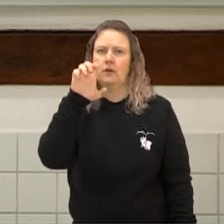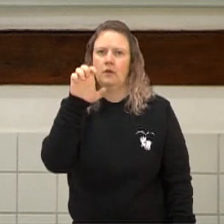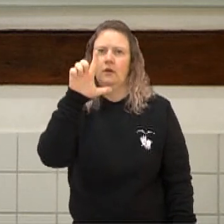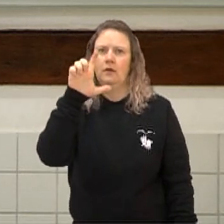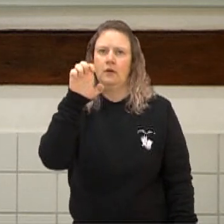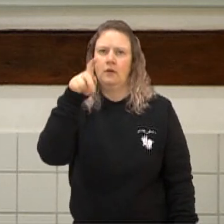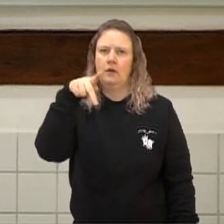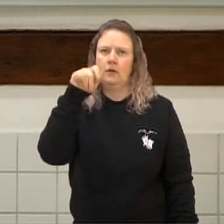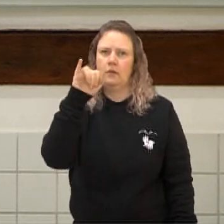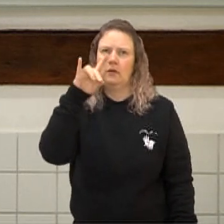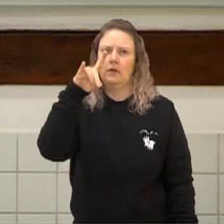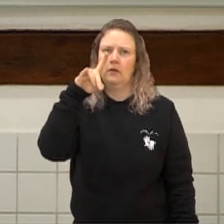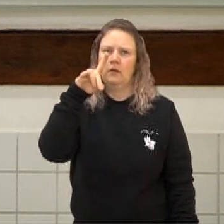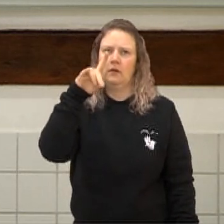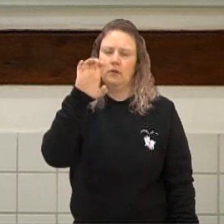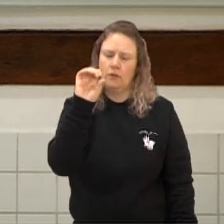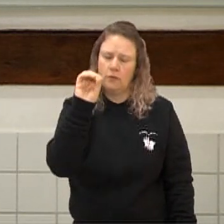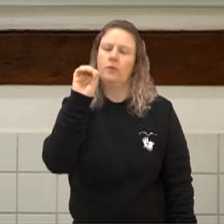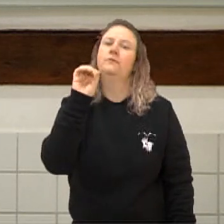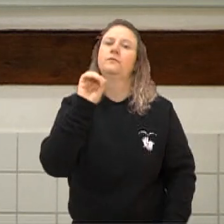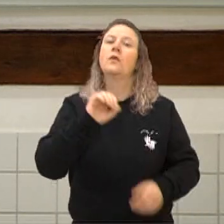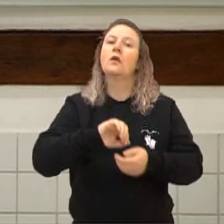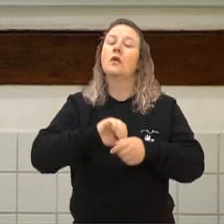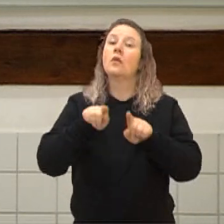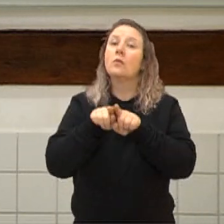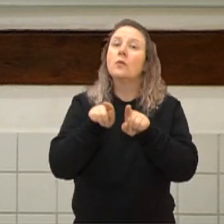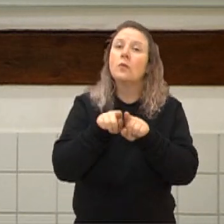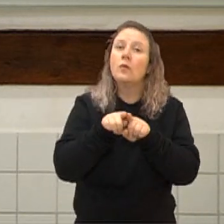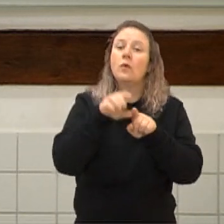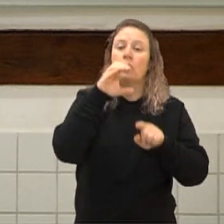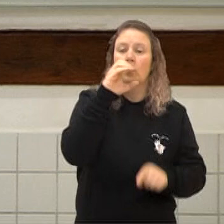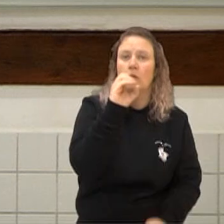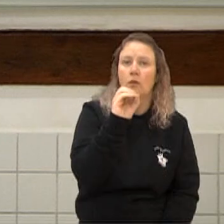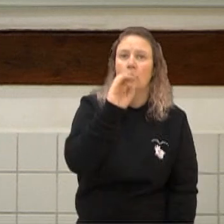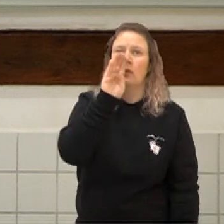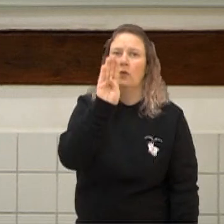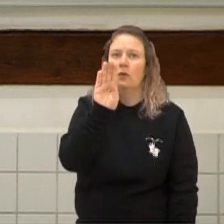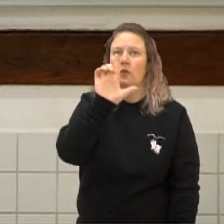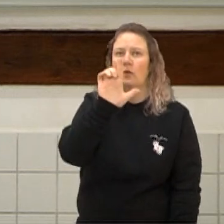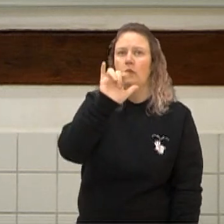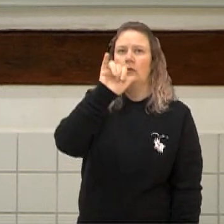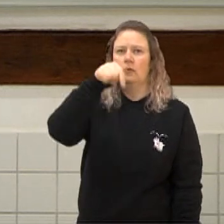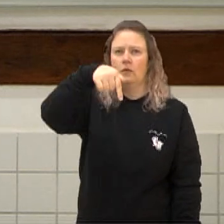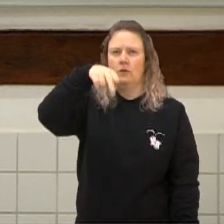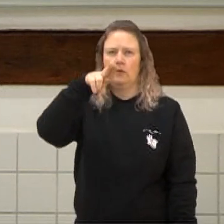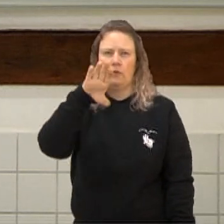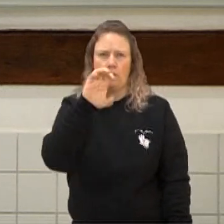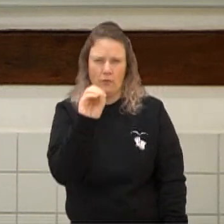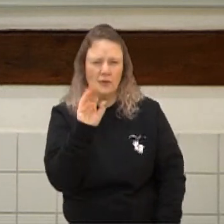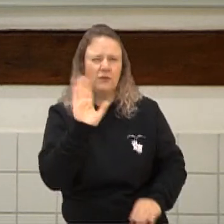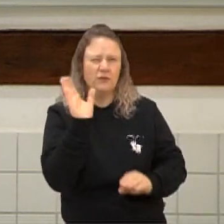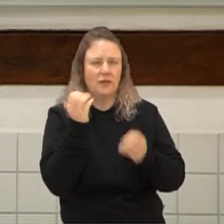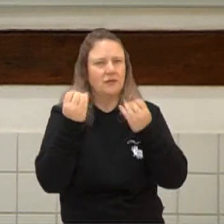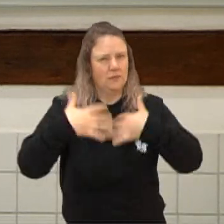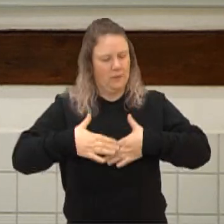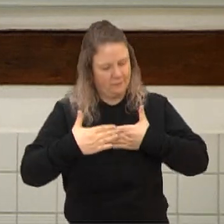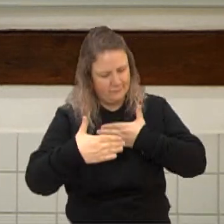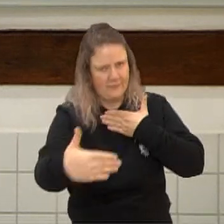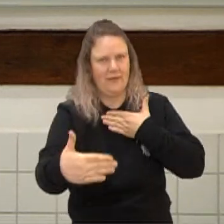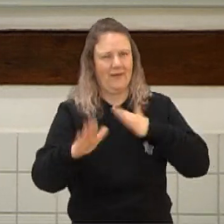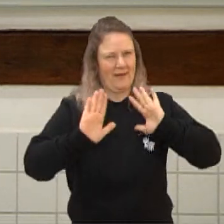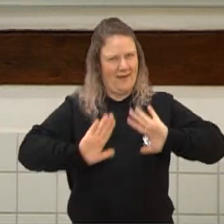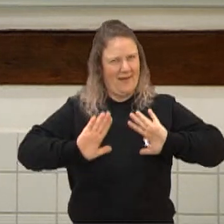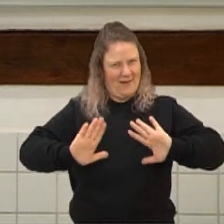oblíquo. Gente, oblíquo é inclinado, tá? Reto é quando ele... explico daqui a pouquinho para vocês, melhor. Não vou